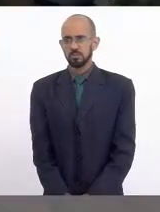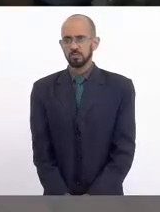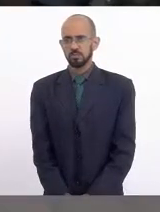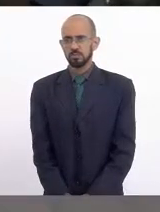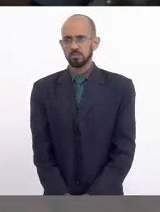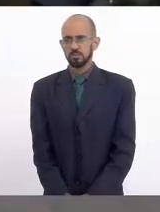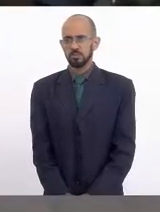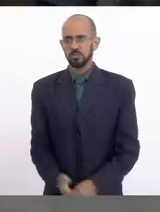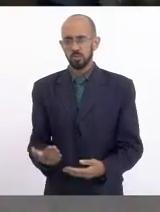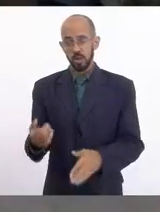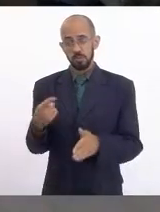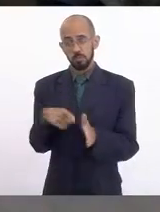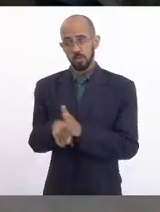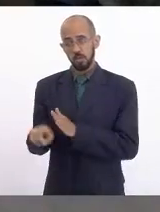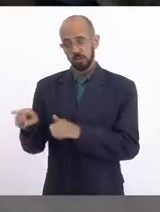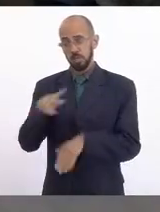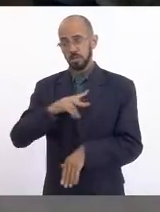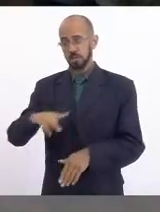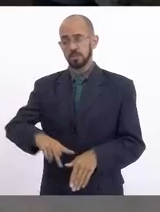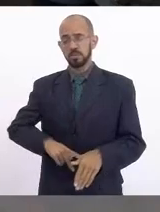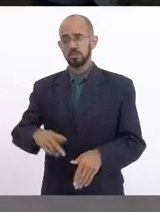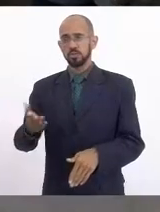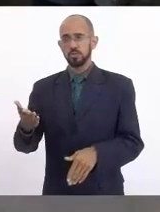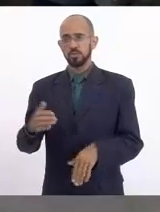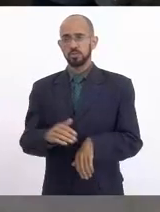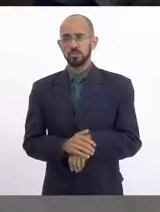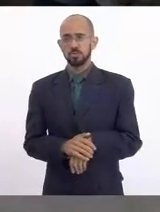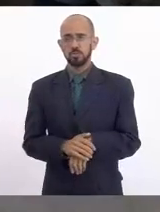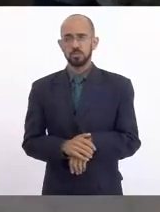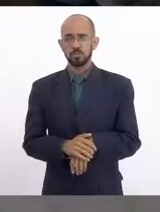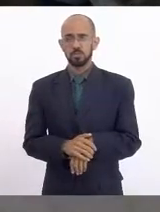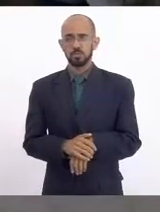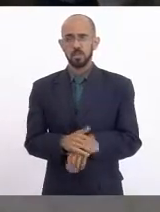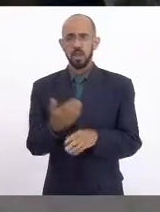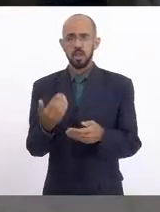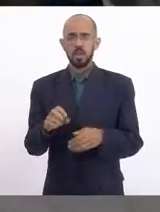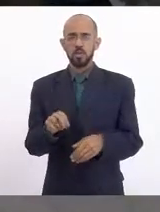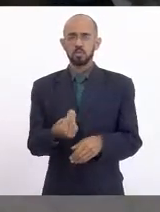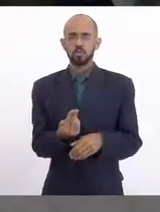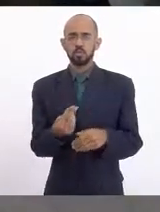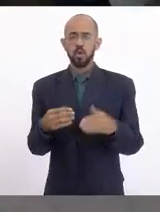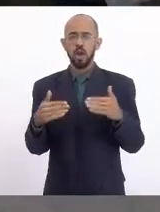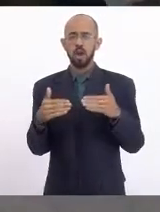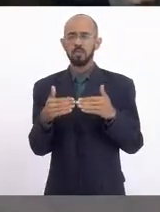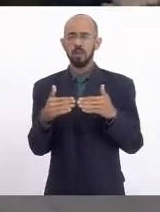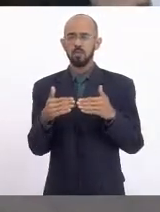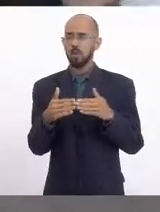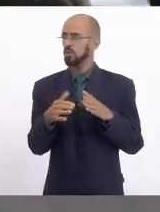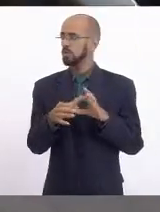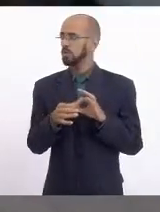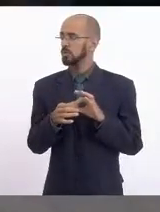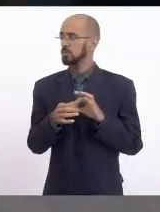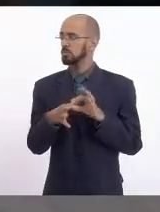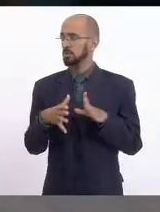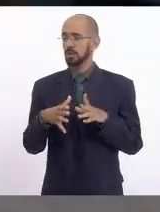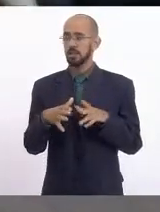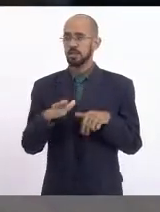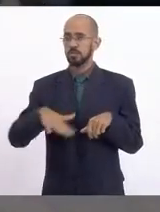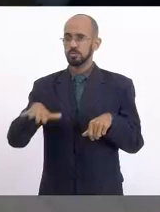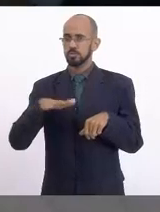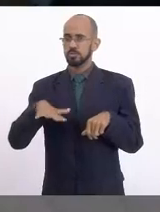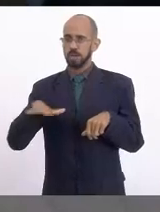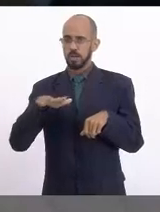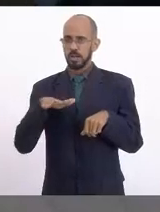colocar minha pergunta pode ver o sou a favor da livre concorrência da Liberdade dos